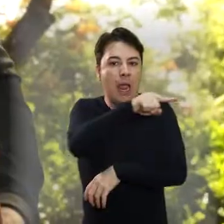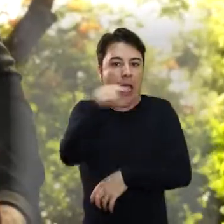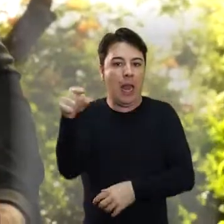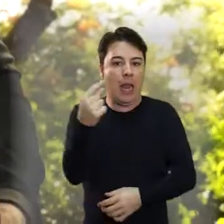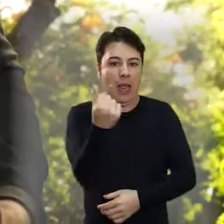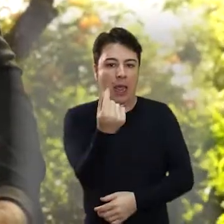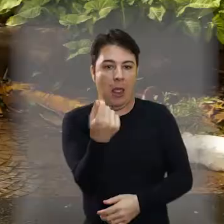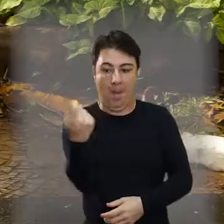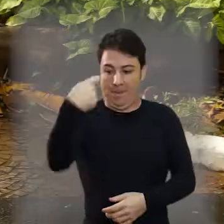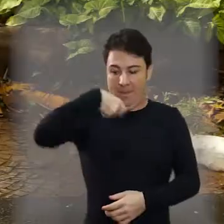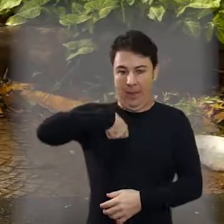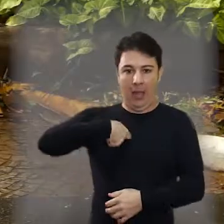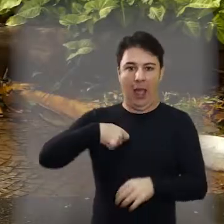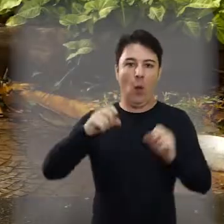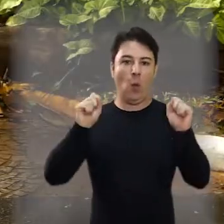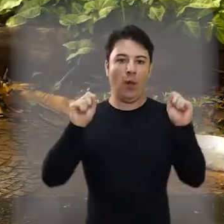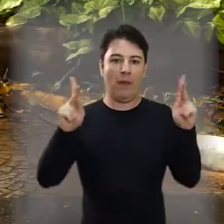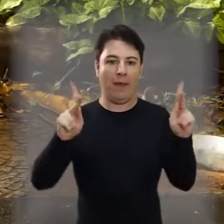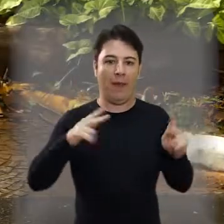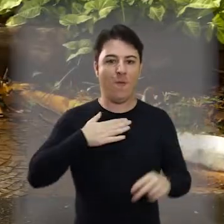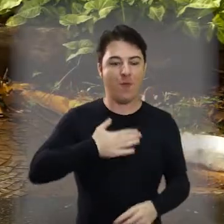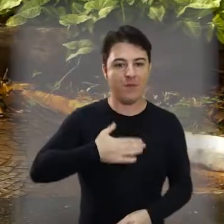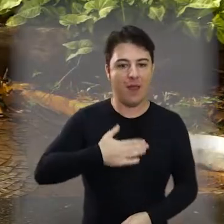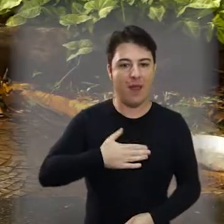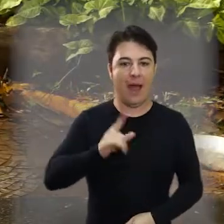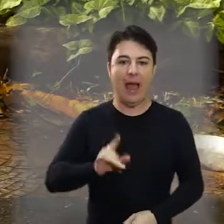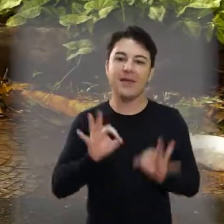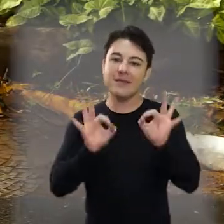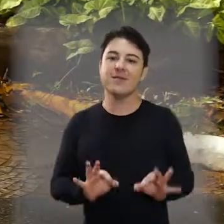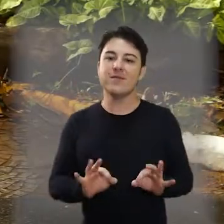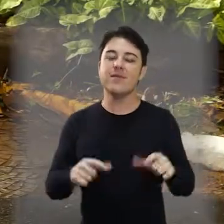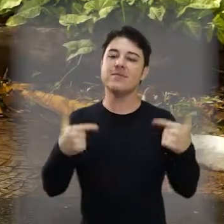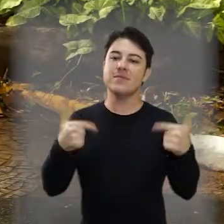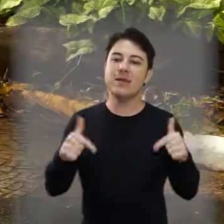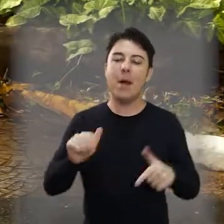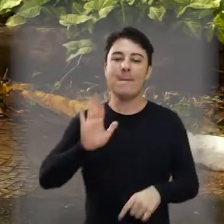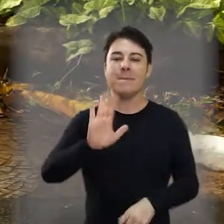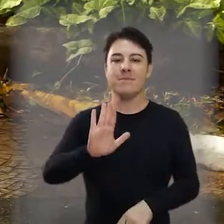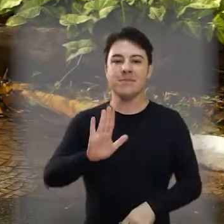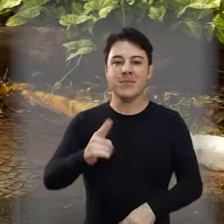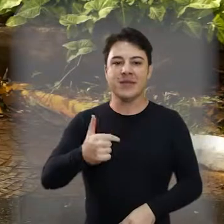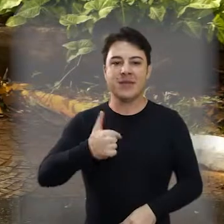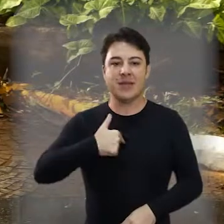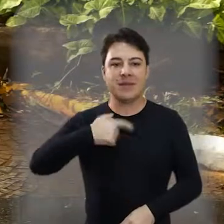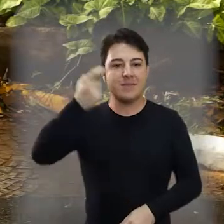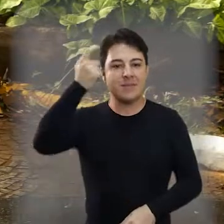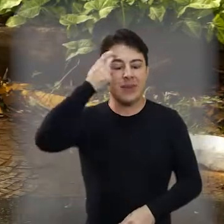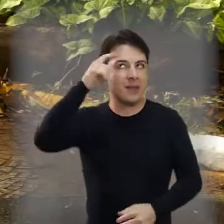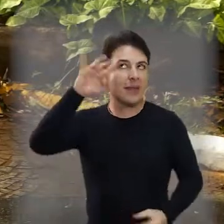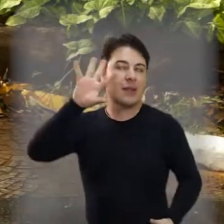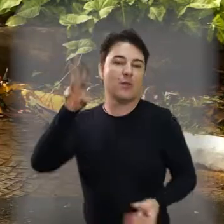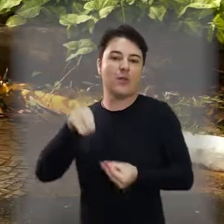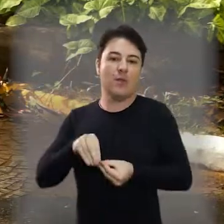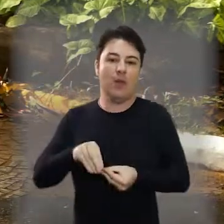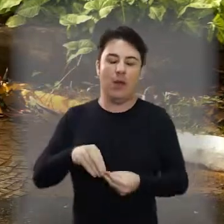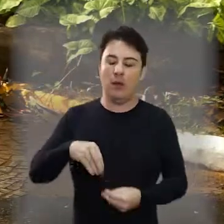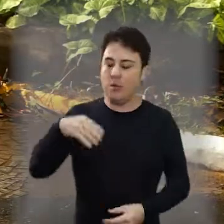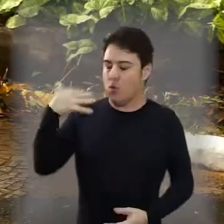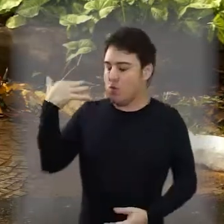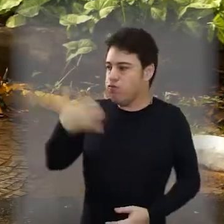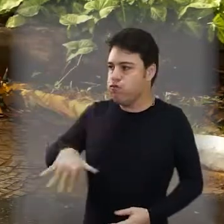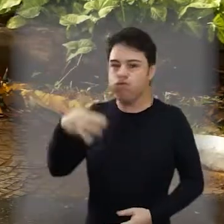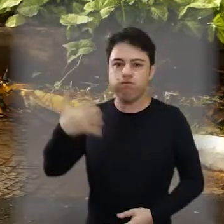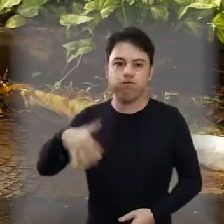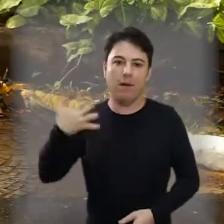caramba, as pessoas estão me pagando, mas não, eu gosto de fazer, sabe? Então para eu entender que